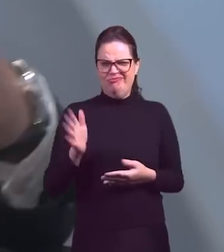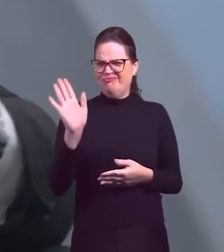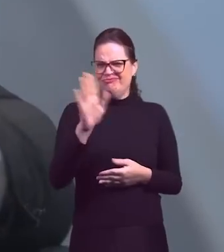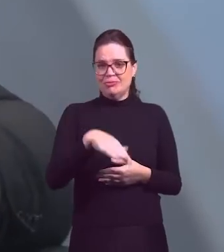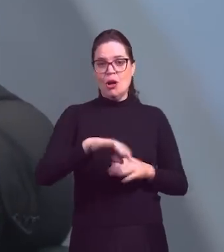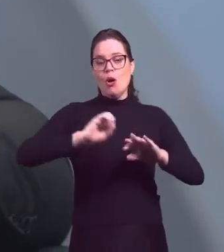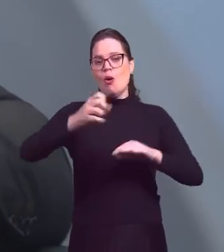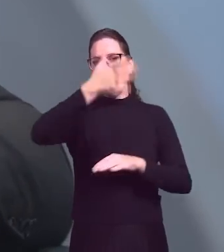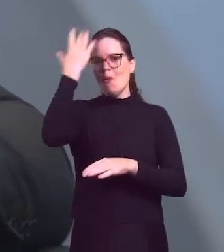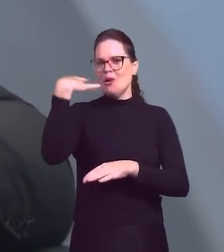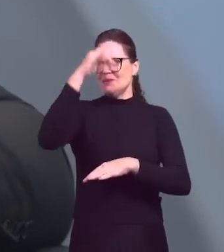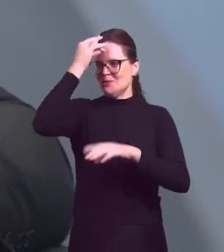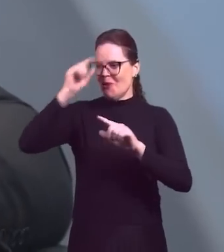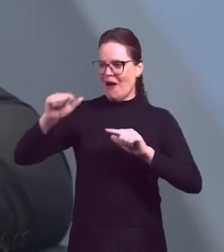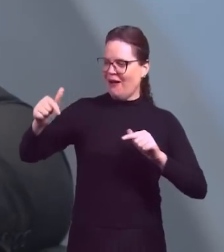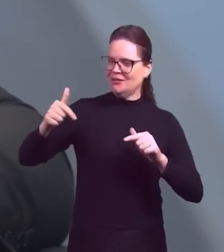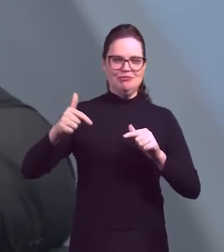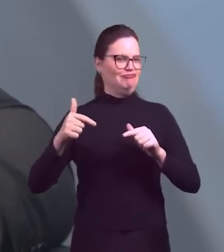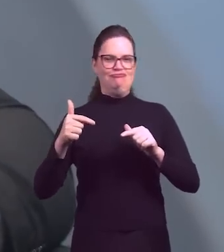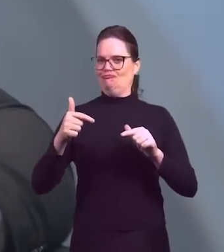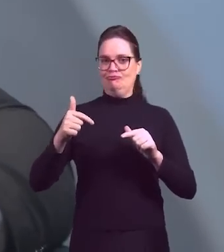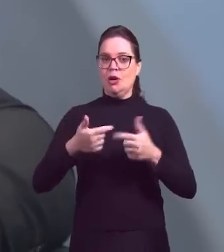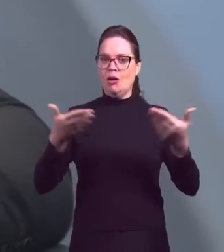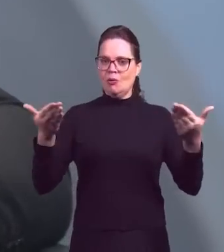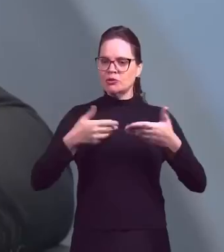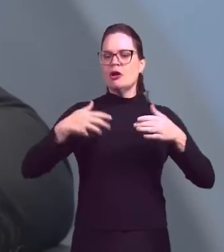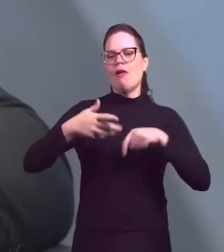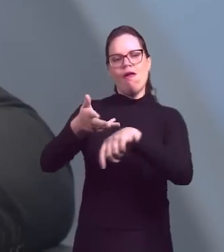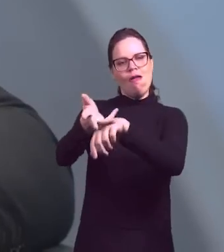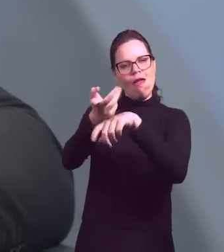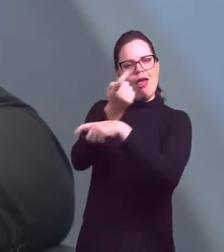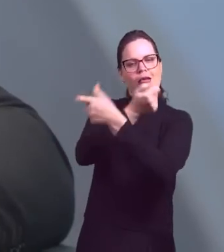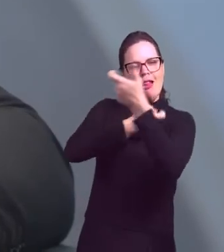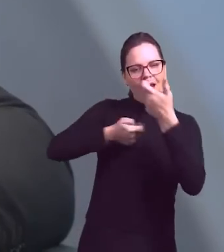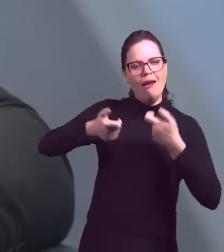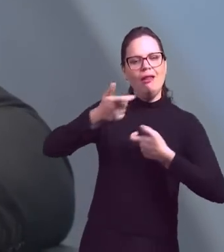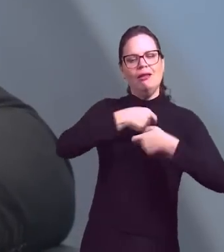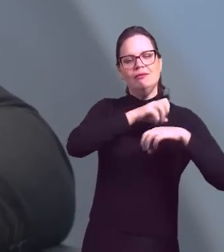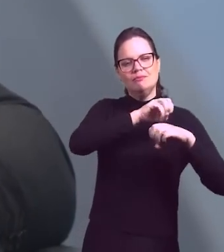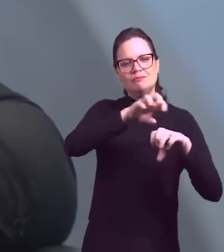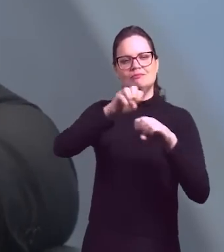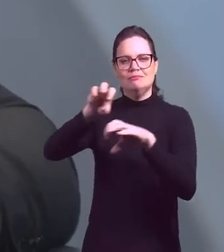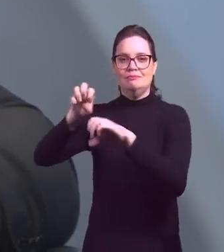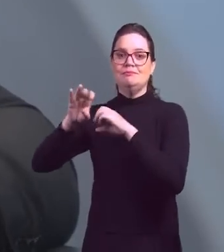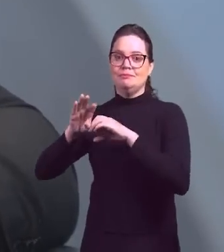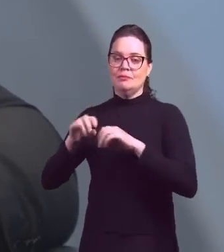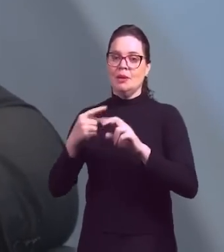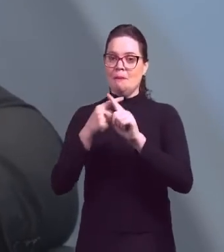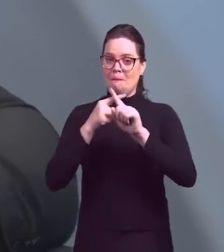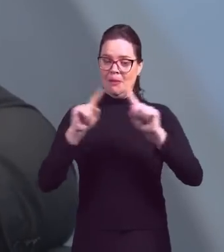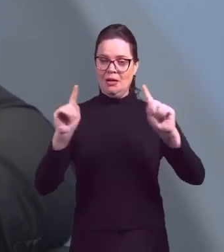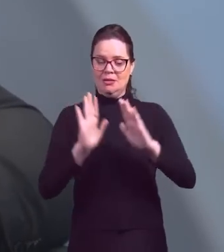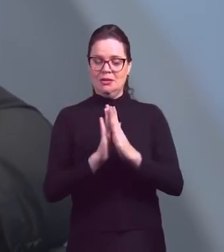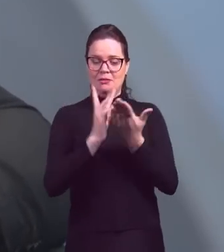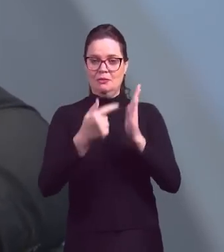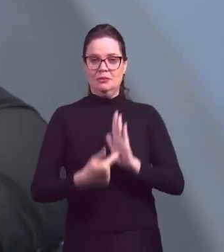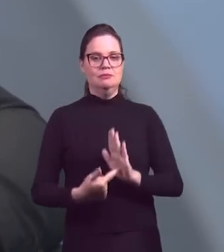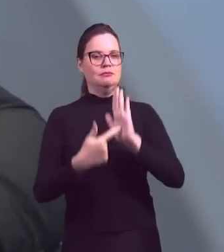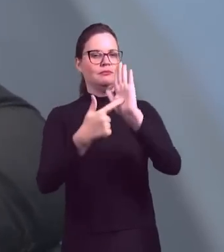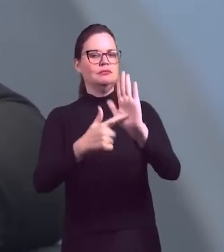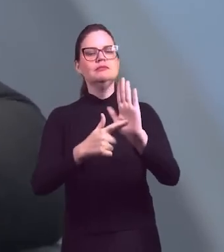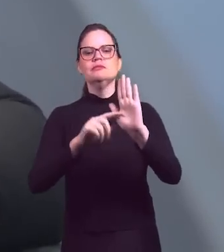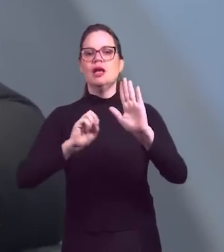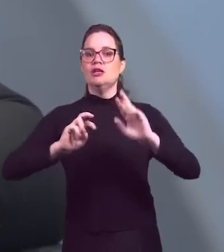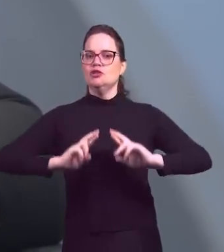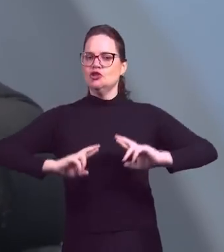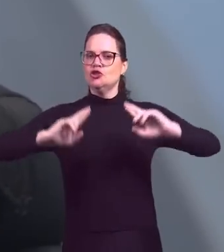mais, ou como se o Espírito Santo não se revelasse mais. E é exatamente isto que a palavra do